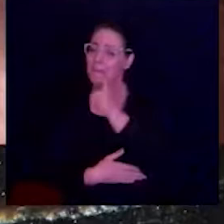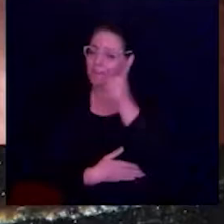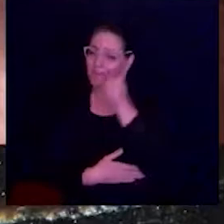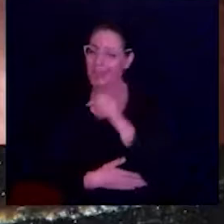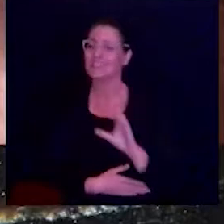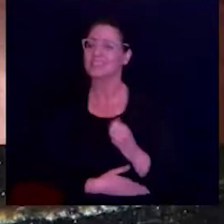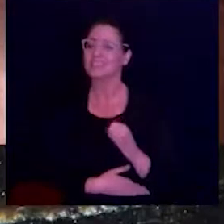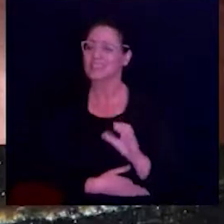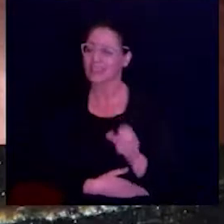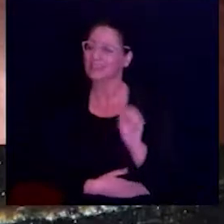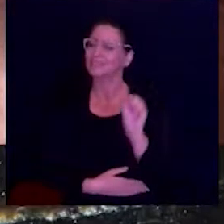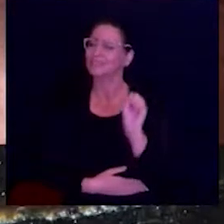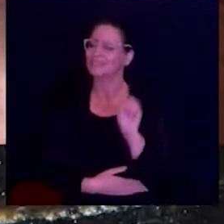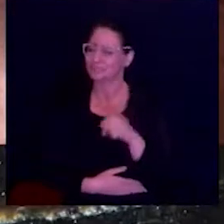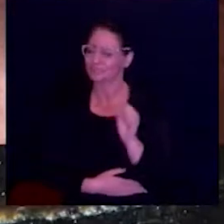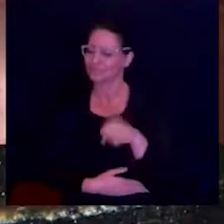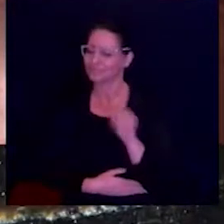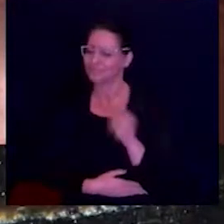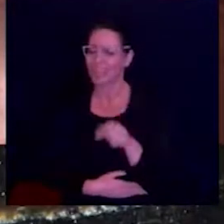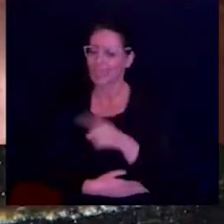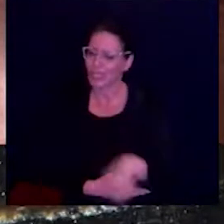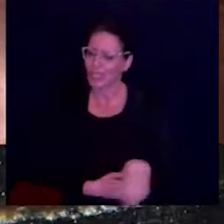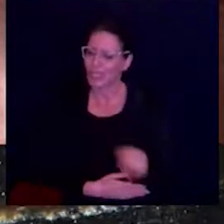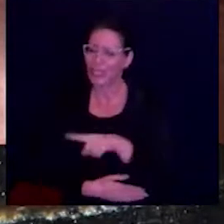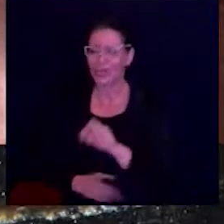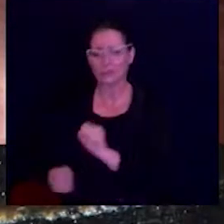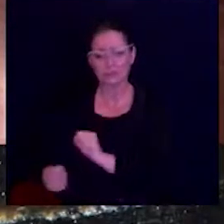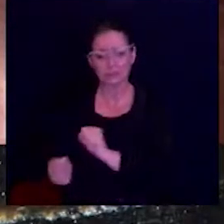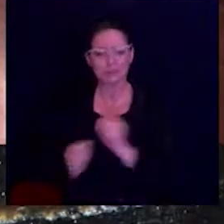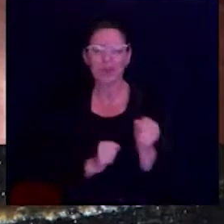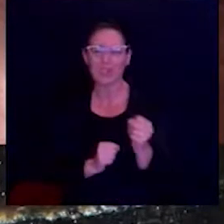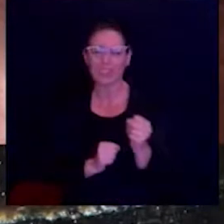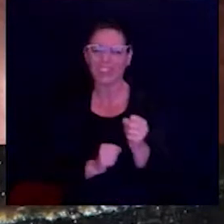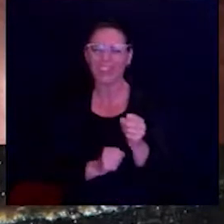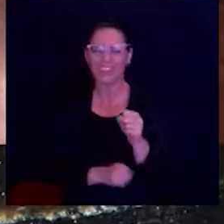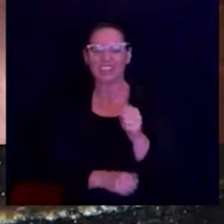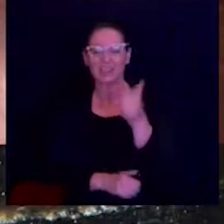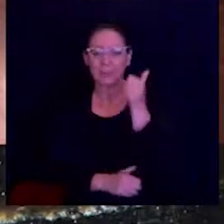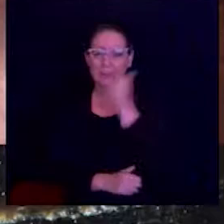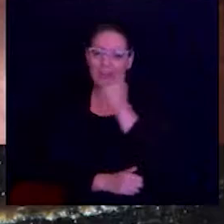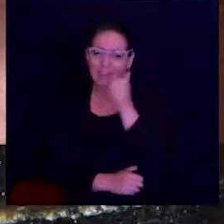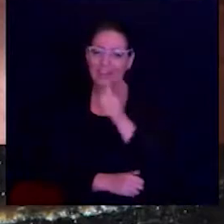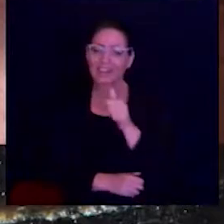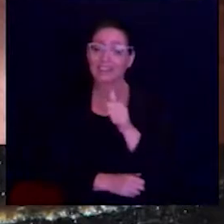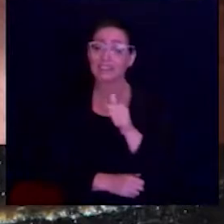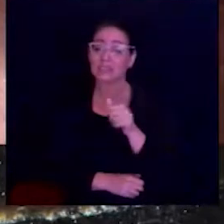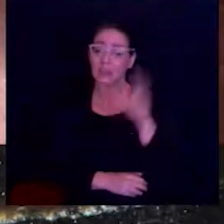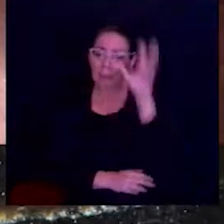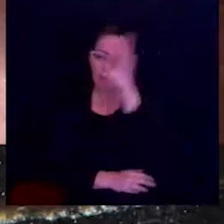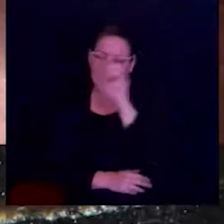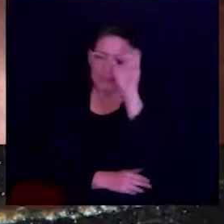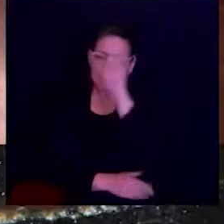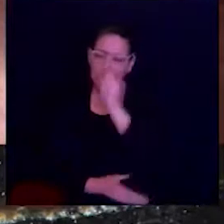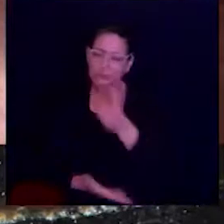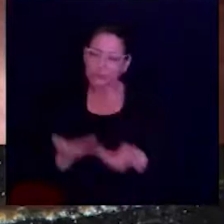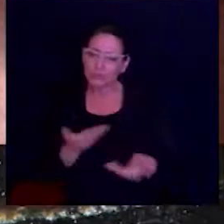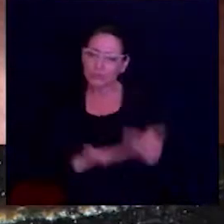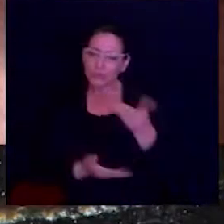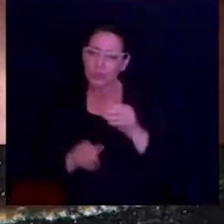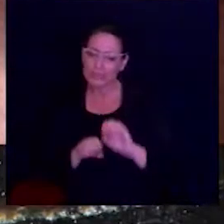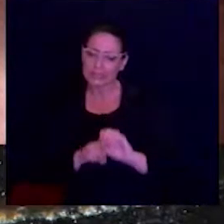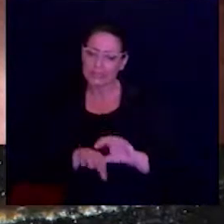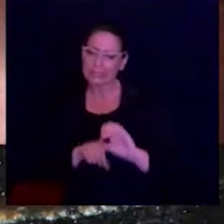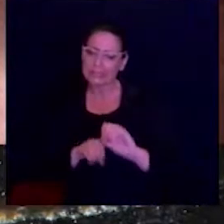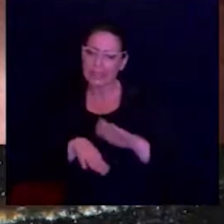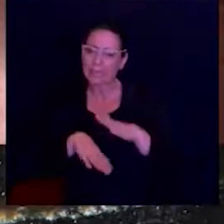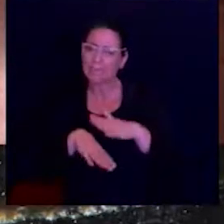mulheres empoderadas, como vocês mesmas me disseram. Posso afirmar que foi uma aprendizagem mútua, pois lhe ensinei